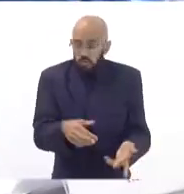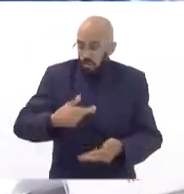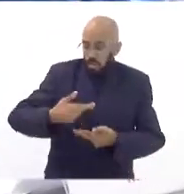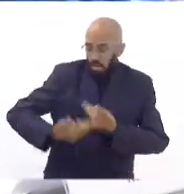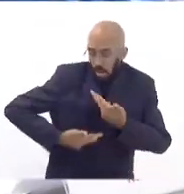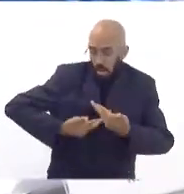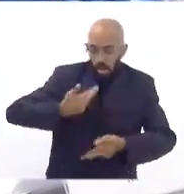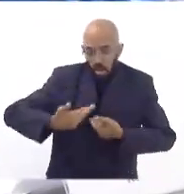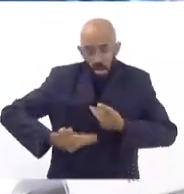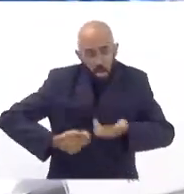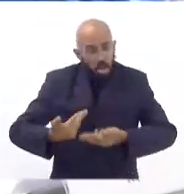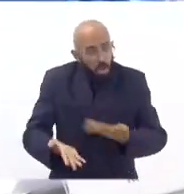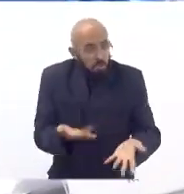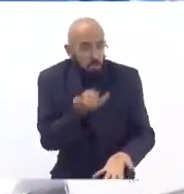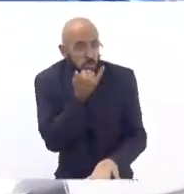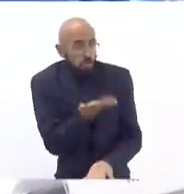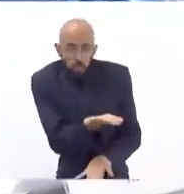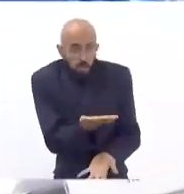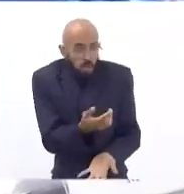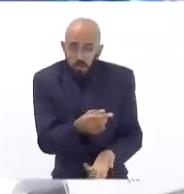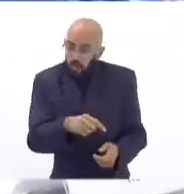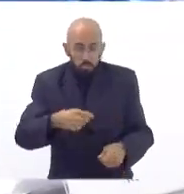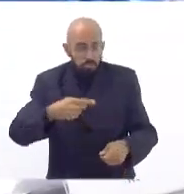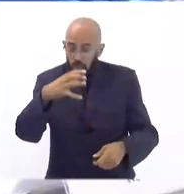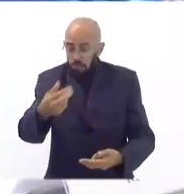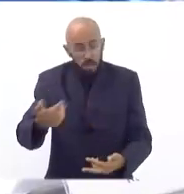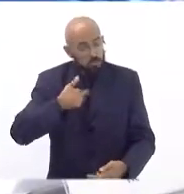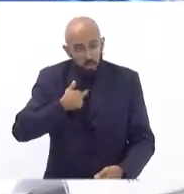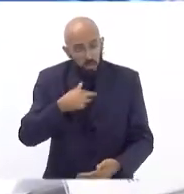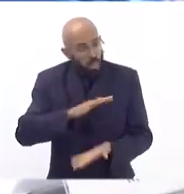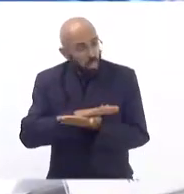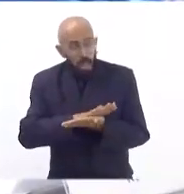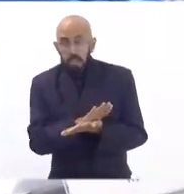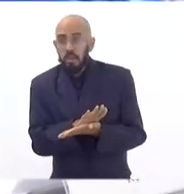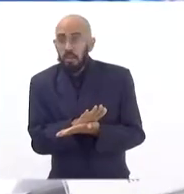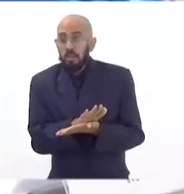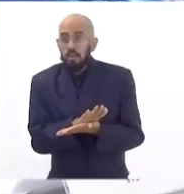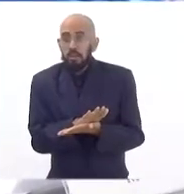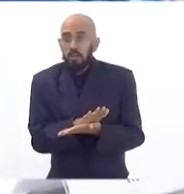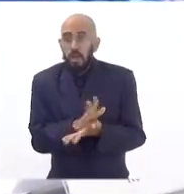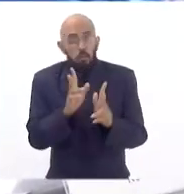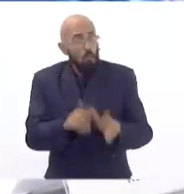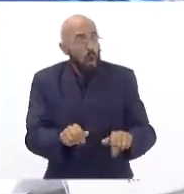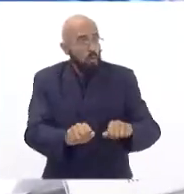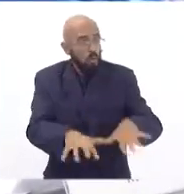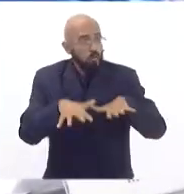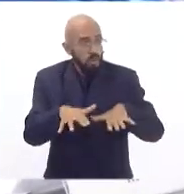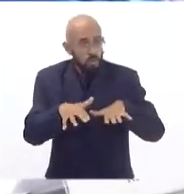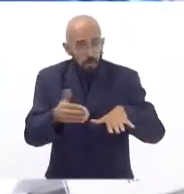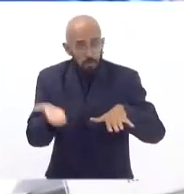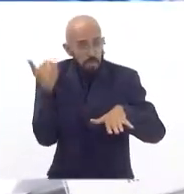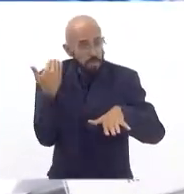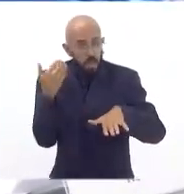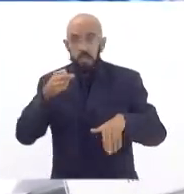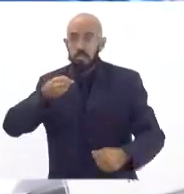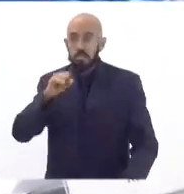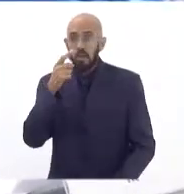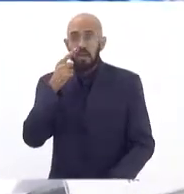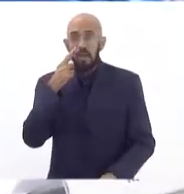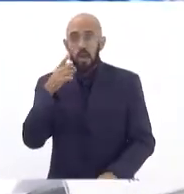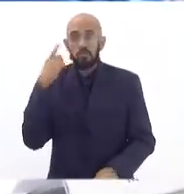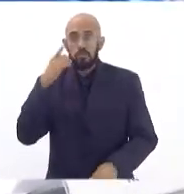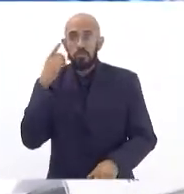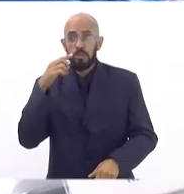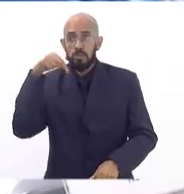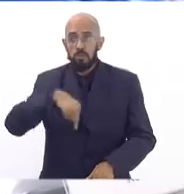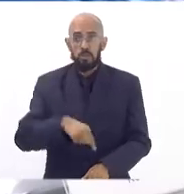rolation Me desculpe no leite que não tá me levando lugar nenhum a mesma coisa então disse a passada acho que olhar aqui para o deputado então aqui